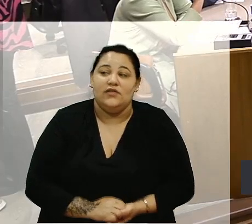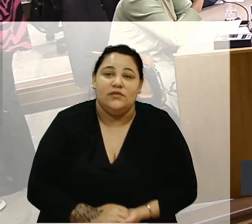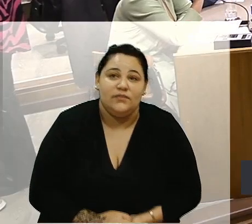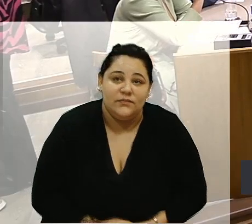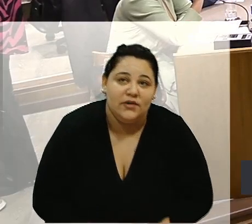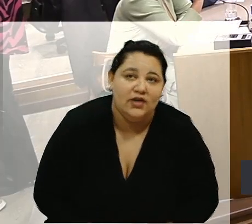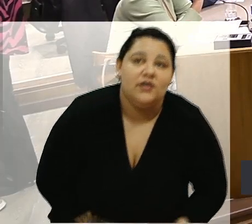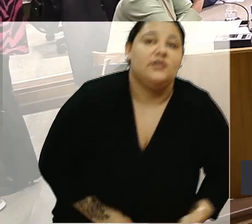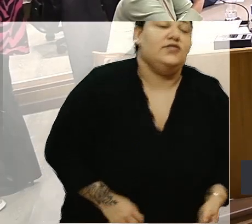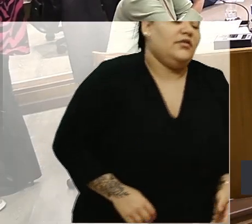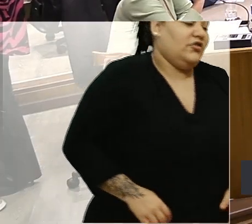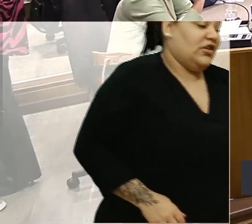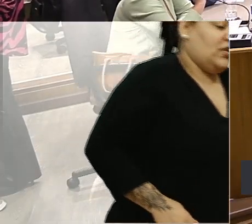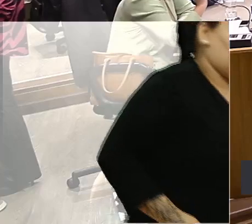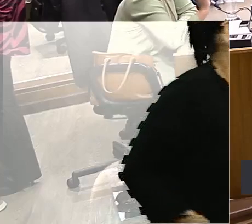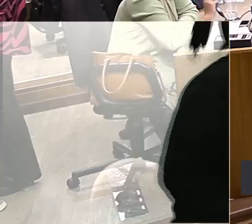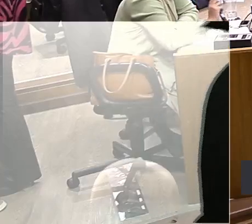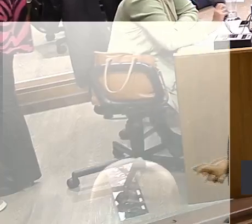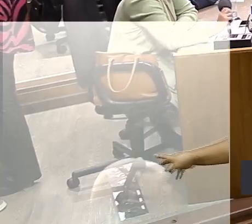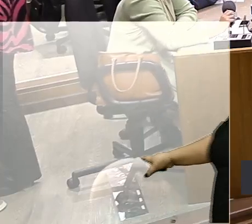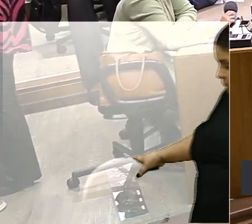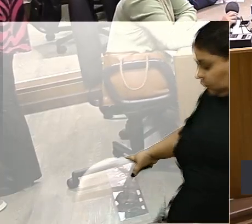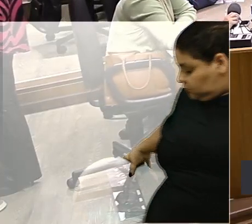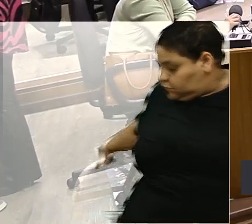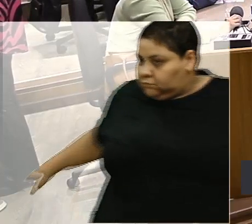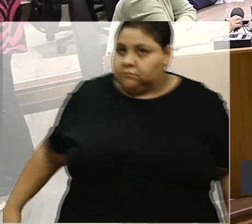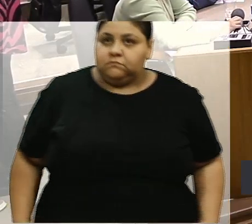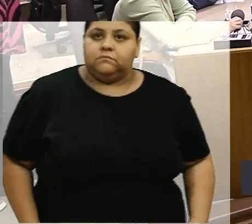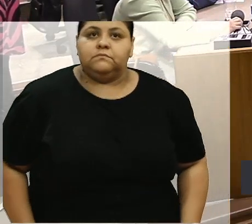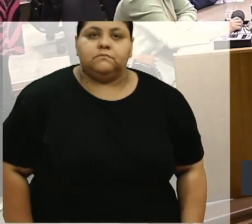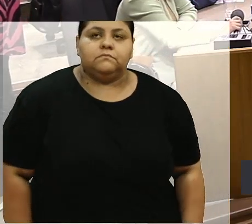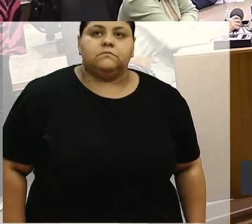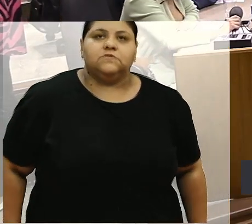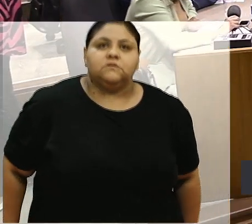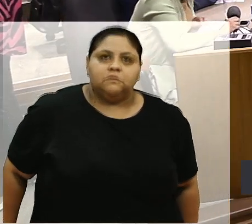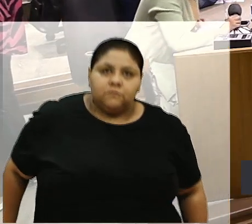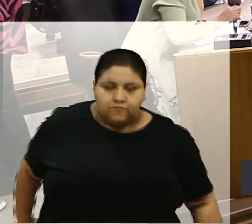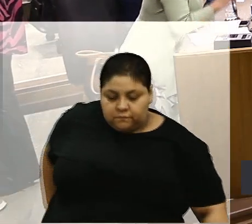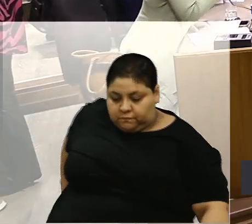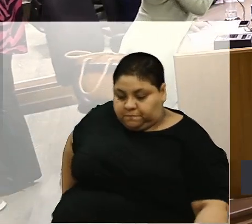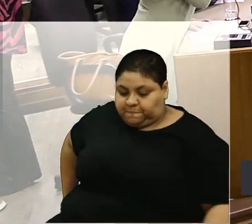Para declarar voto. Para declarar voto, vereadora Estela Balardim.